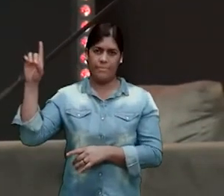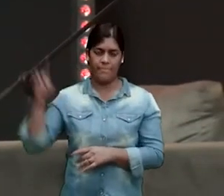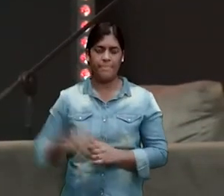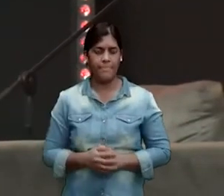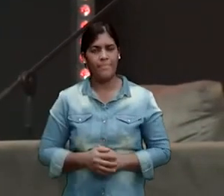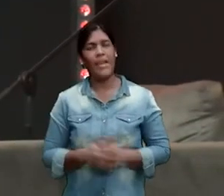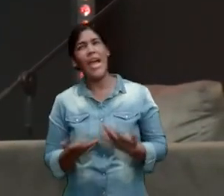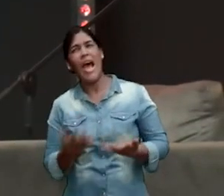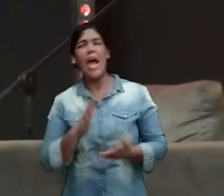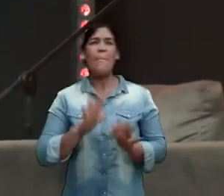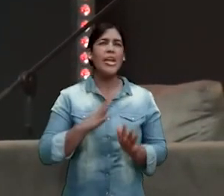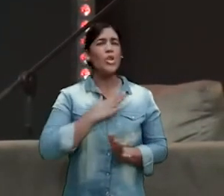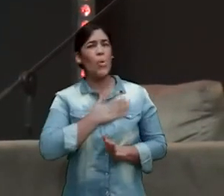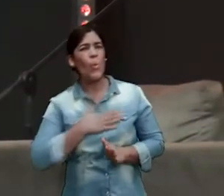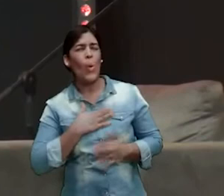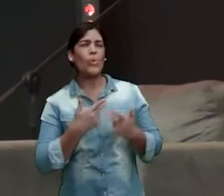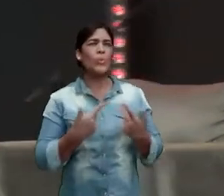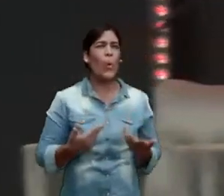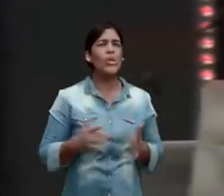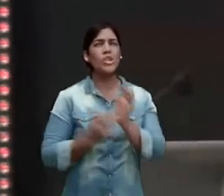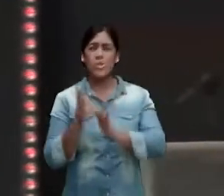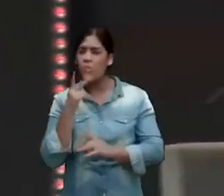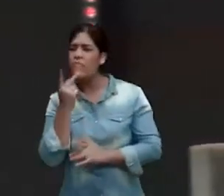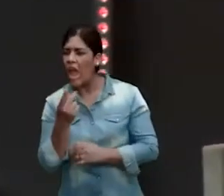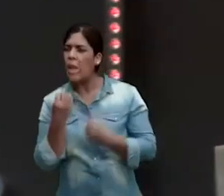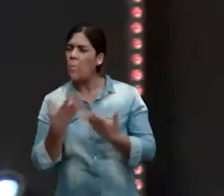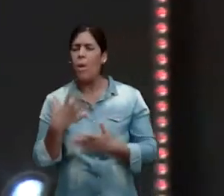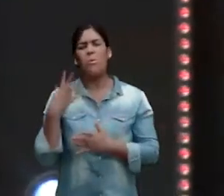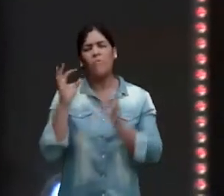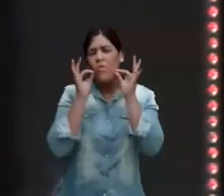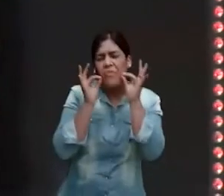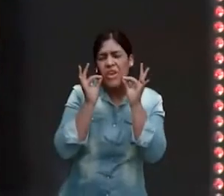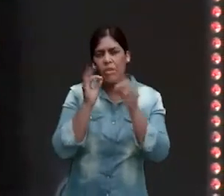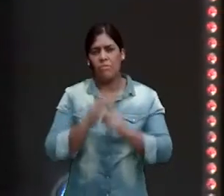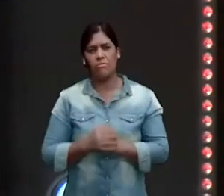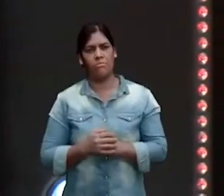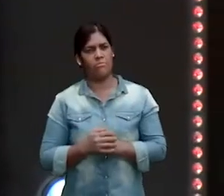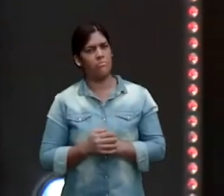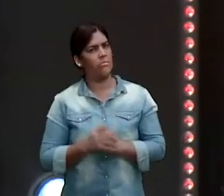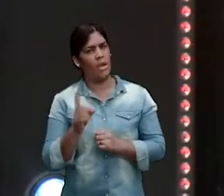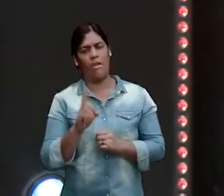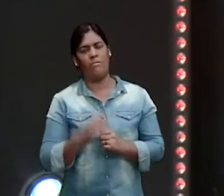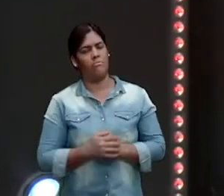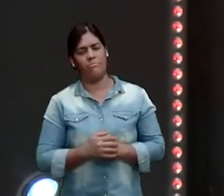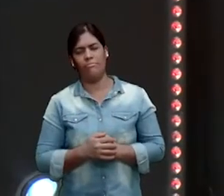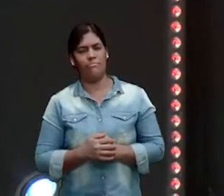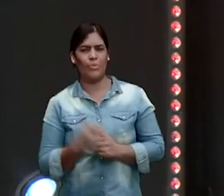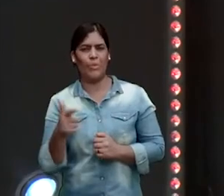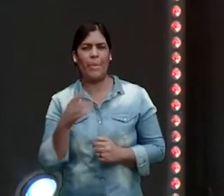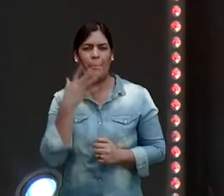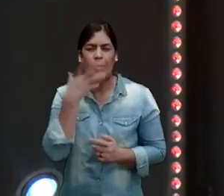ah não mas eu gosto algumas coisas que Jesus fala eu acho bonitinho não tem bonitinho para o mentiroso